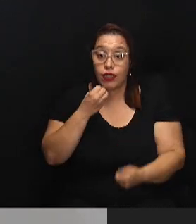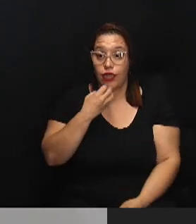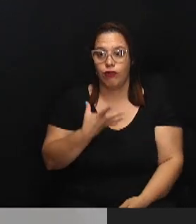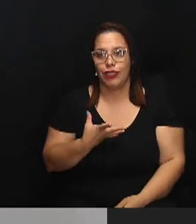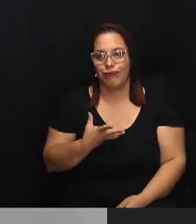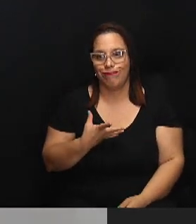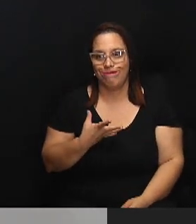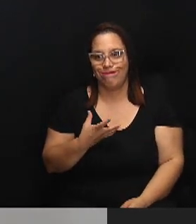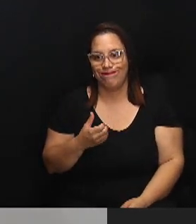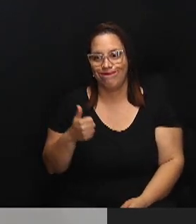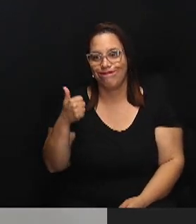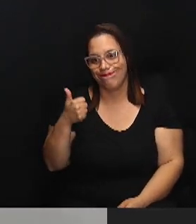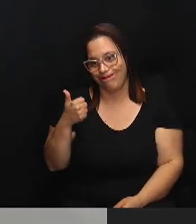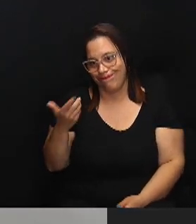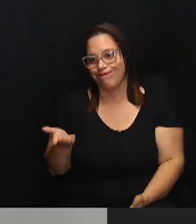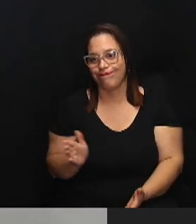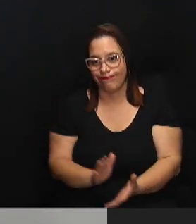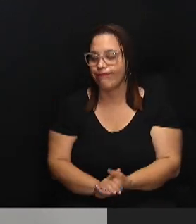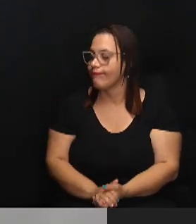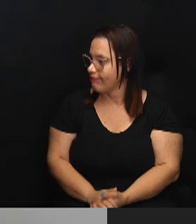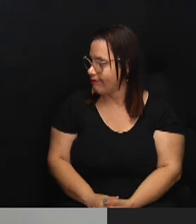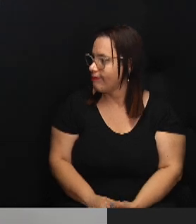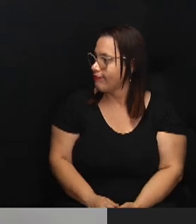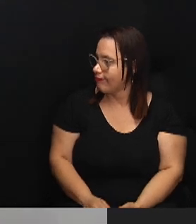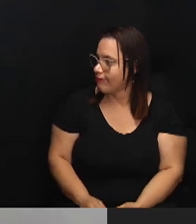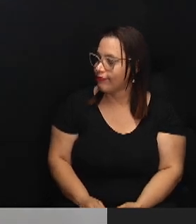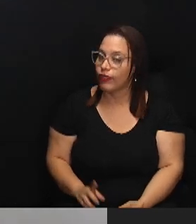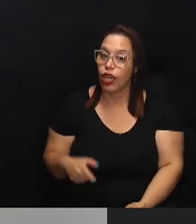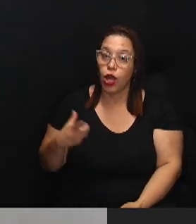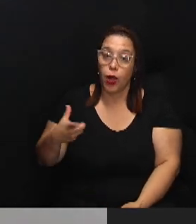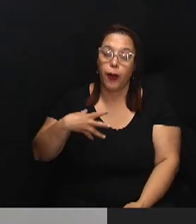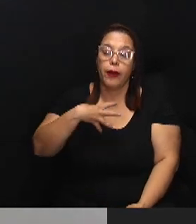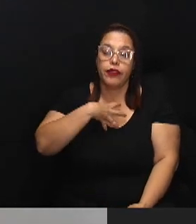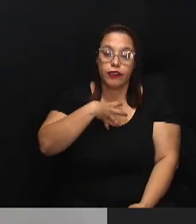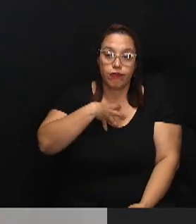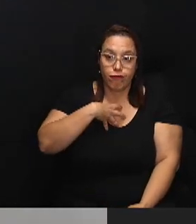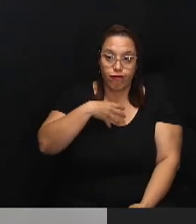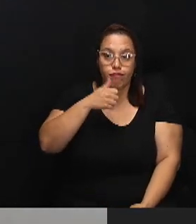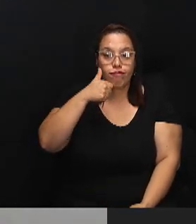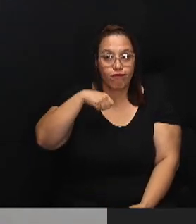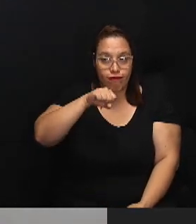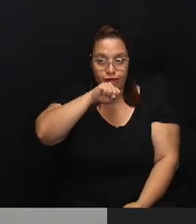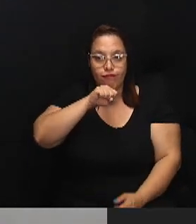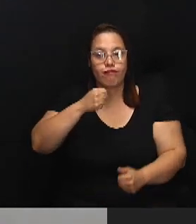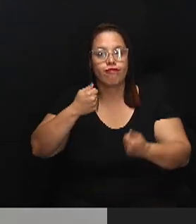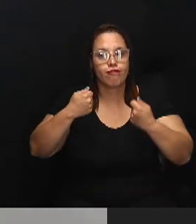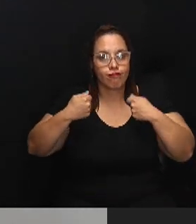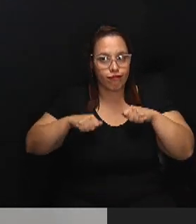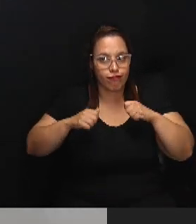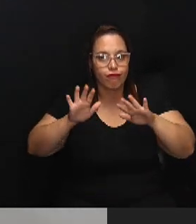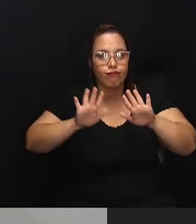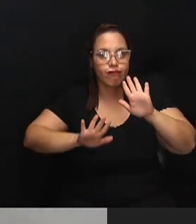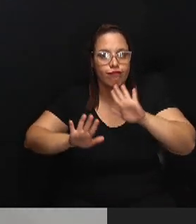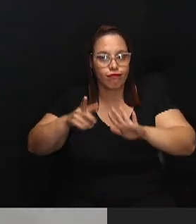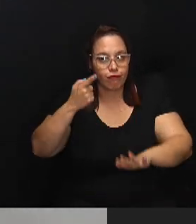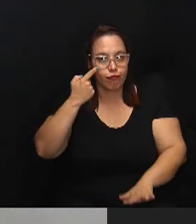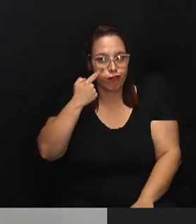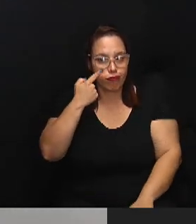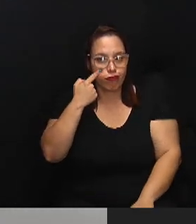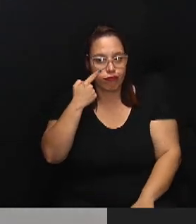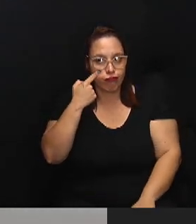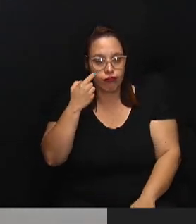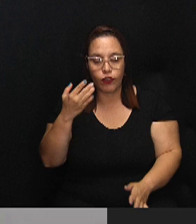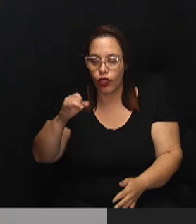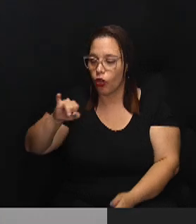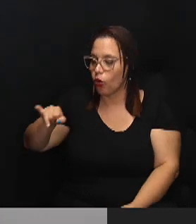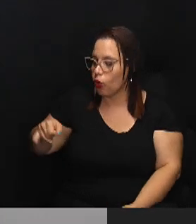Tá certo, né? então. Então, assim, a parte emocional dessa mãe, a gente precisa ter um olhar muito grande. Agora, a